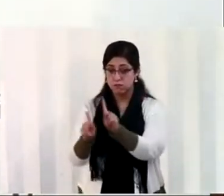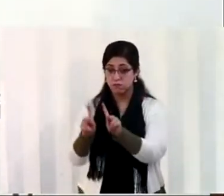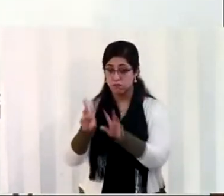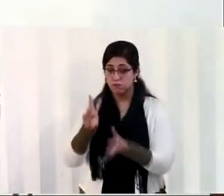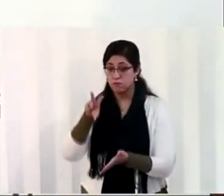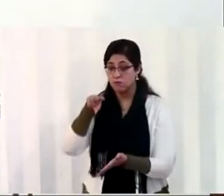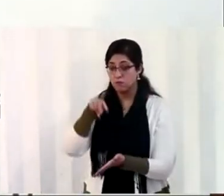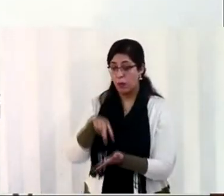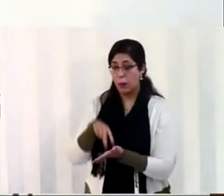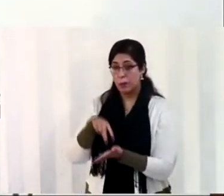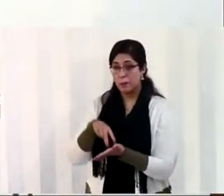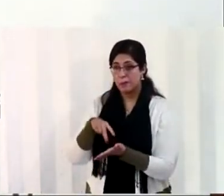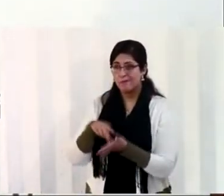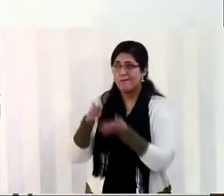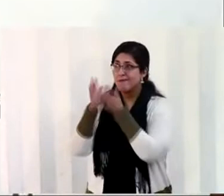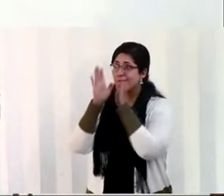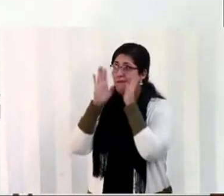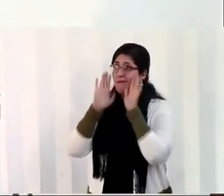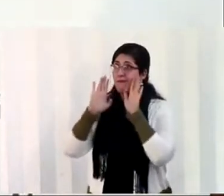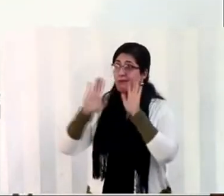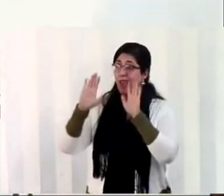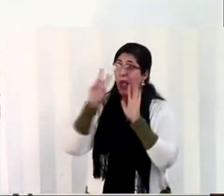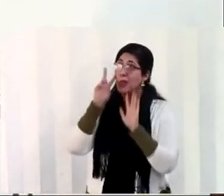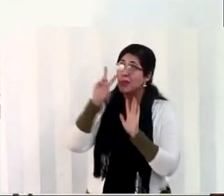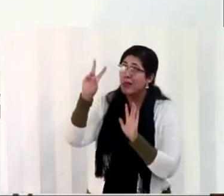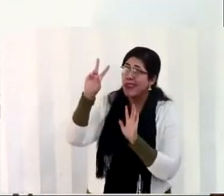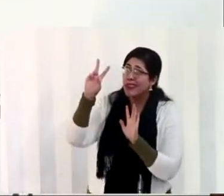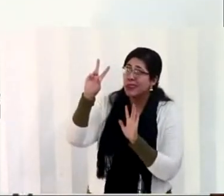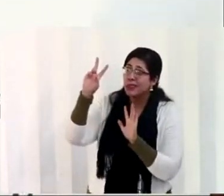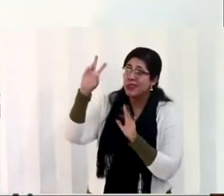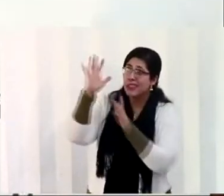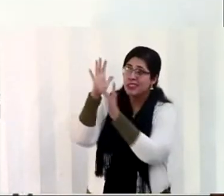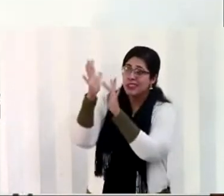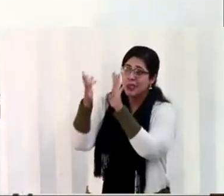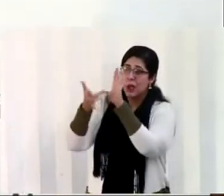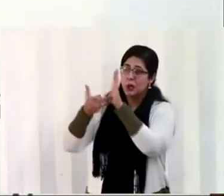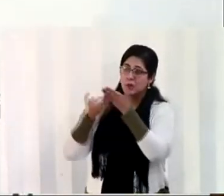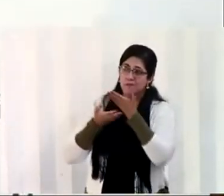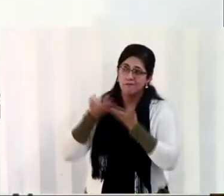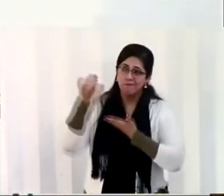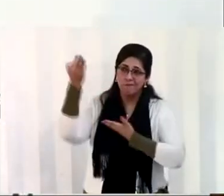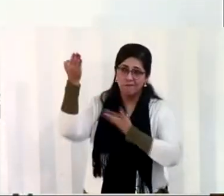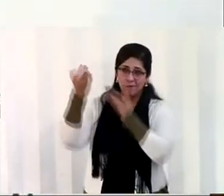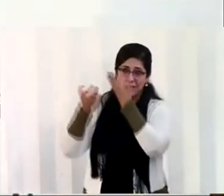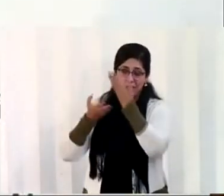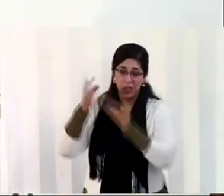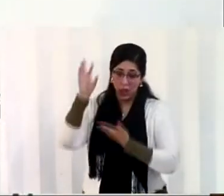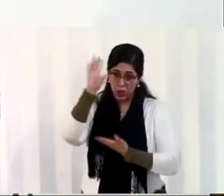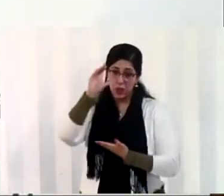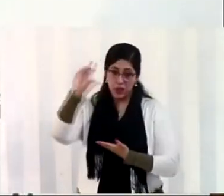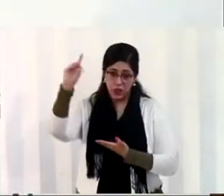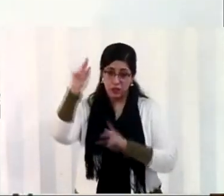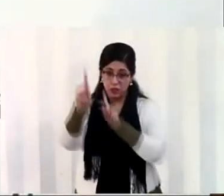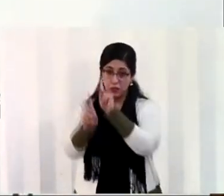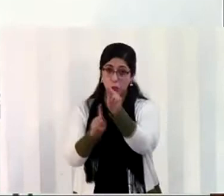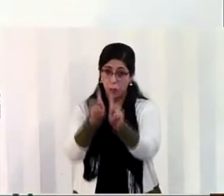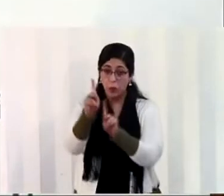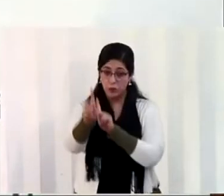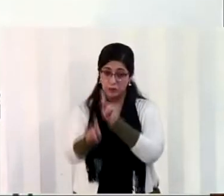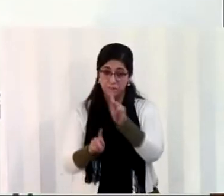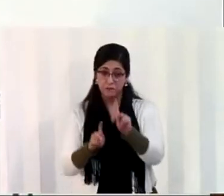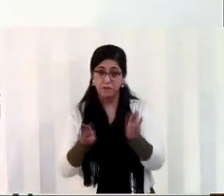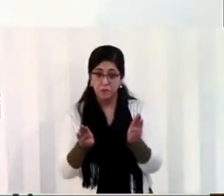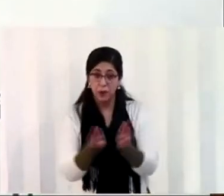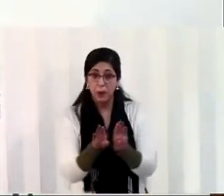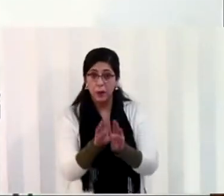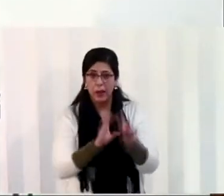também contemplando o mediador entre Deus e aquela multidão, obviamente a